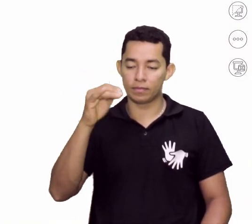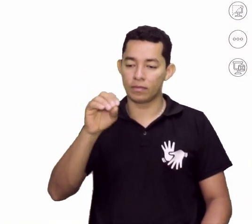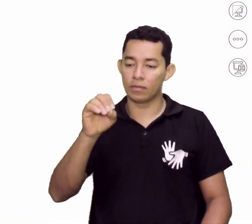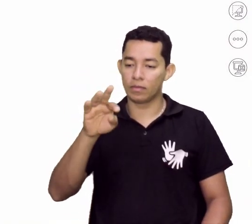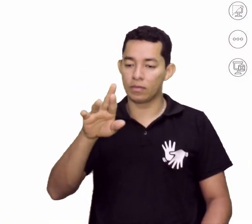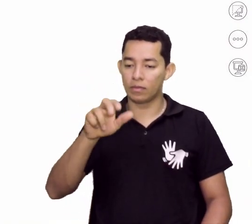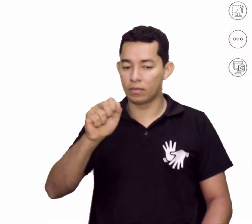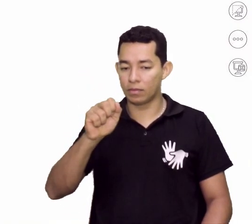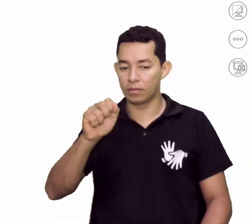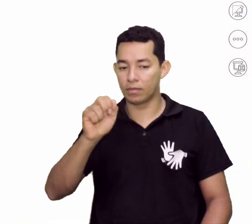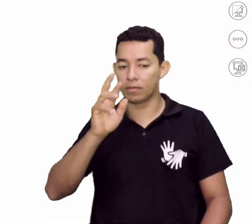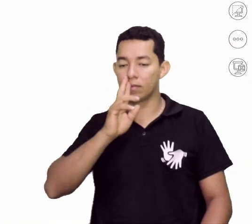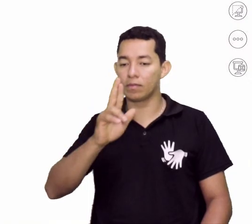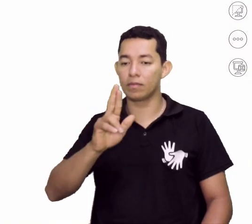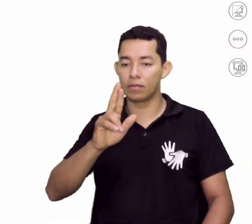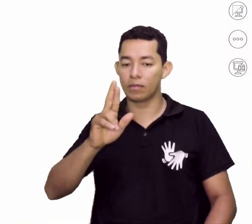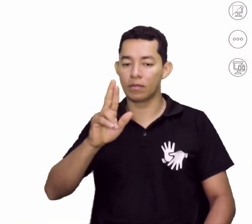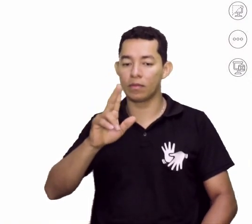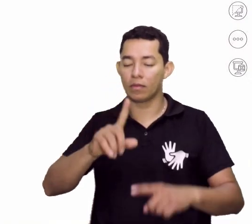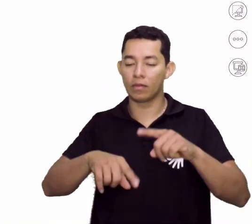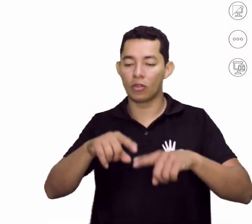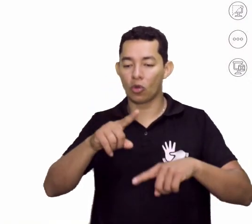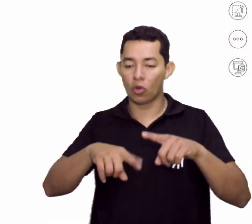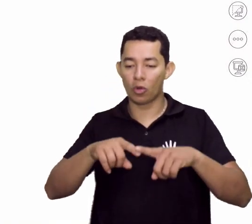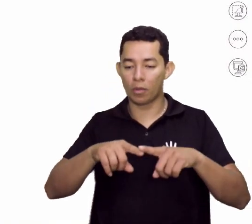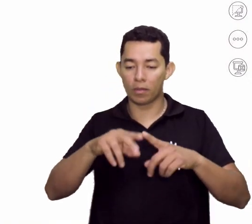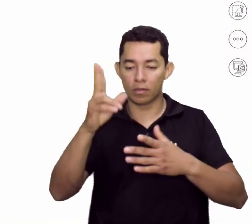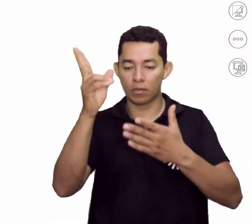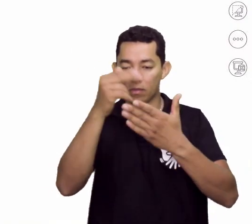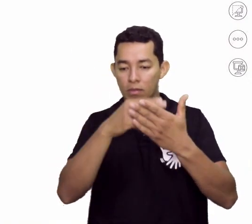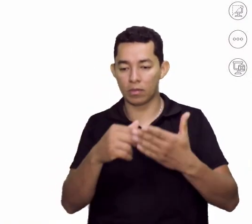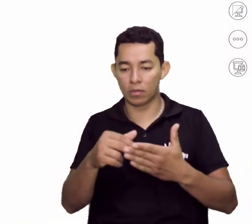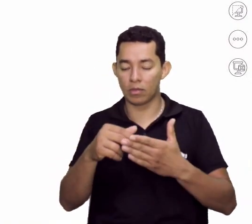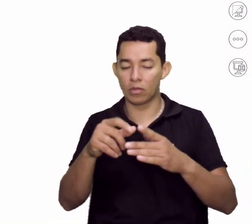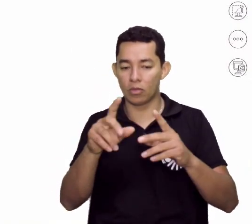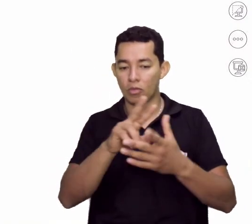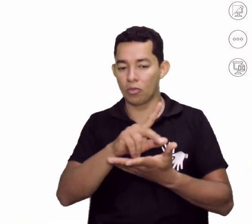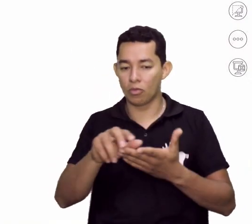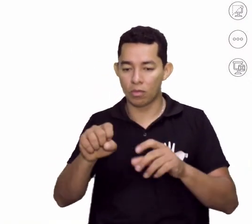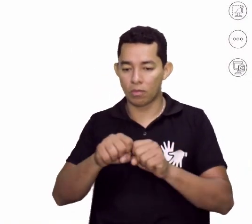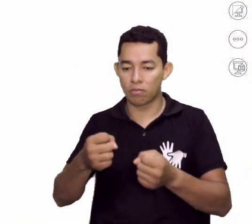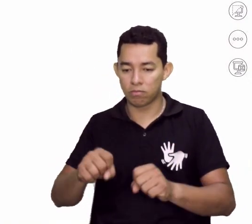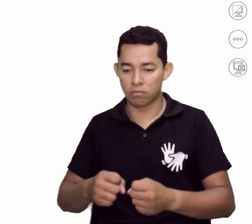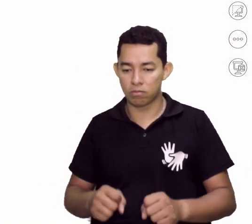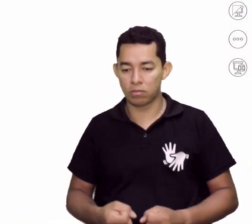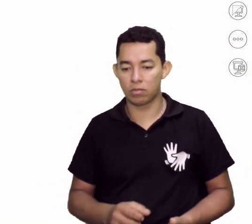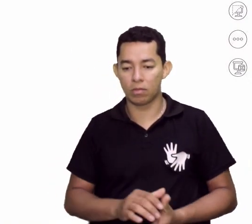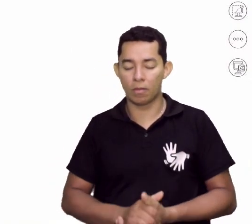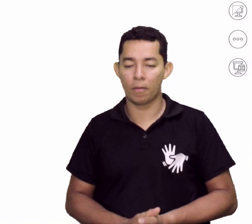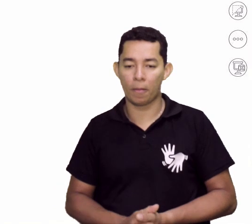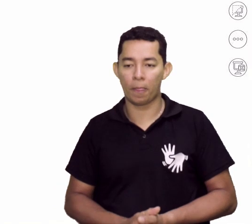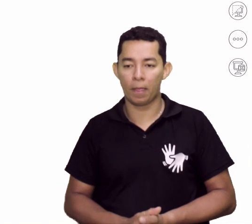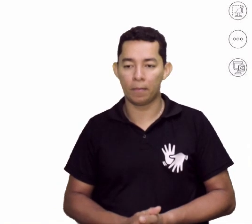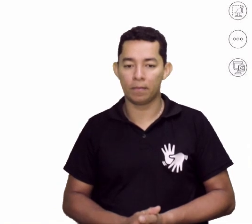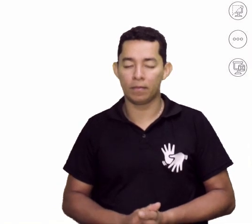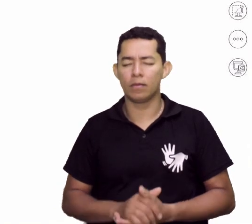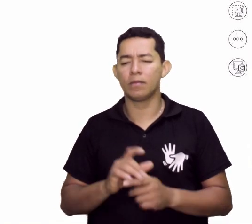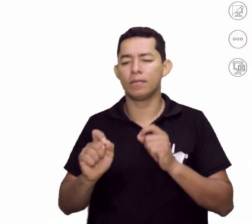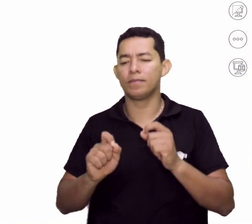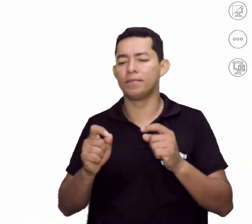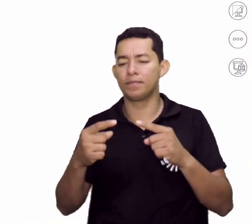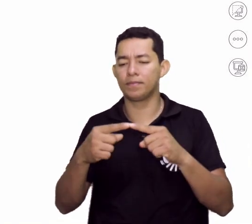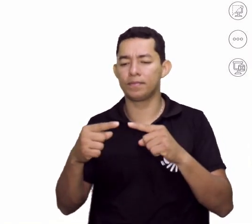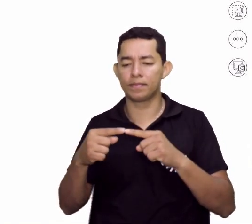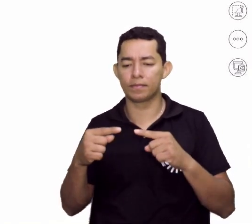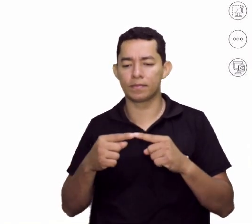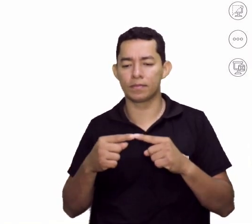Reproduziram objetos e figuras em dezenas de pedaços. O que se combina aí? Qual a combinação